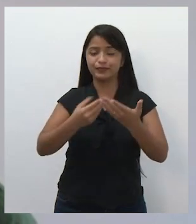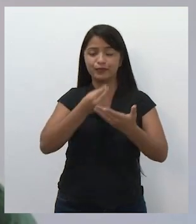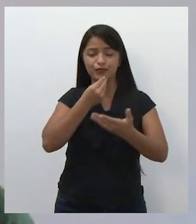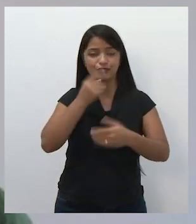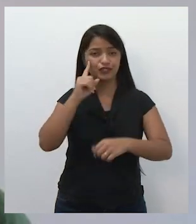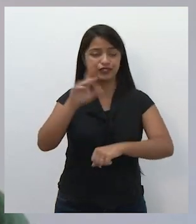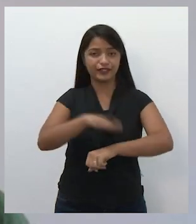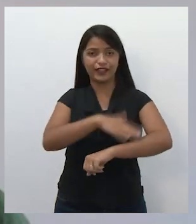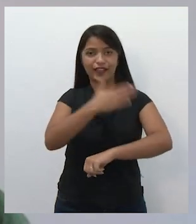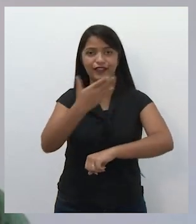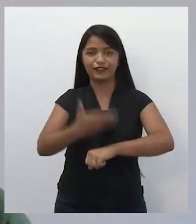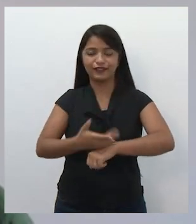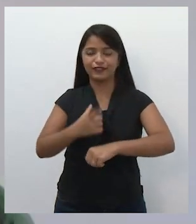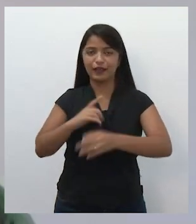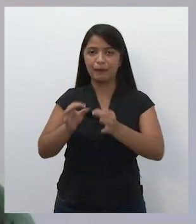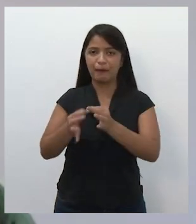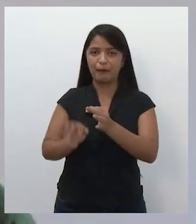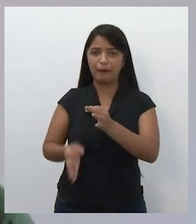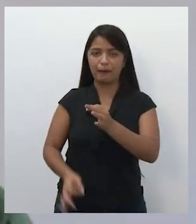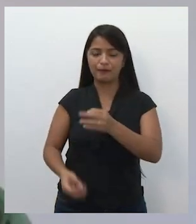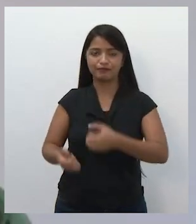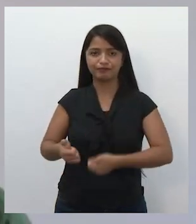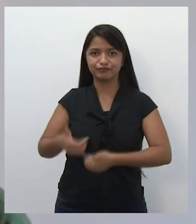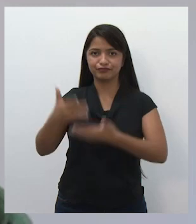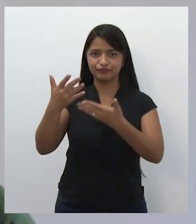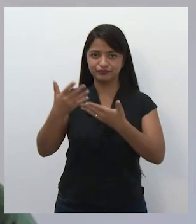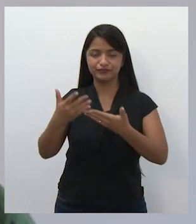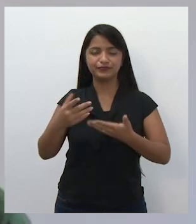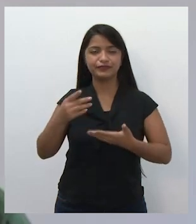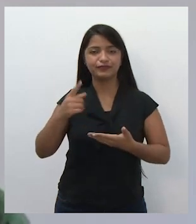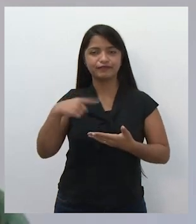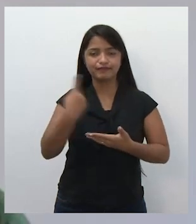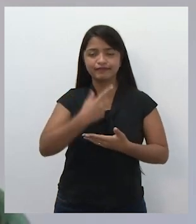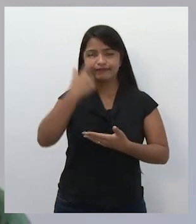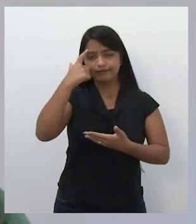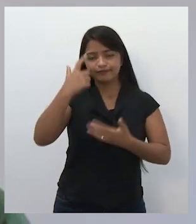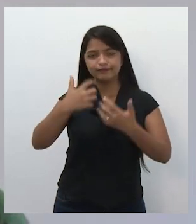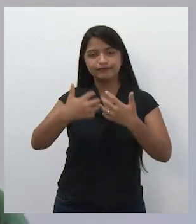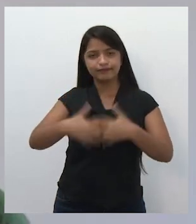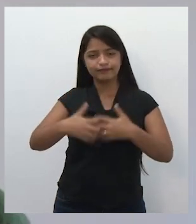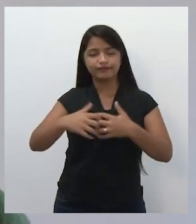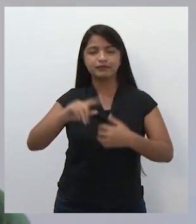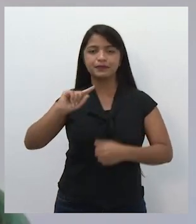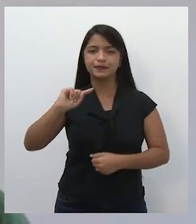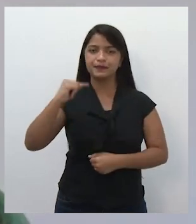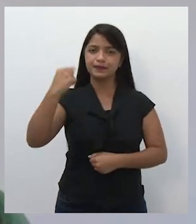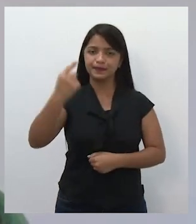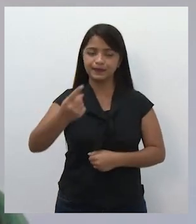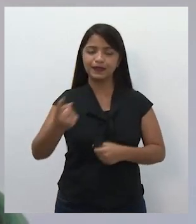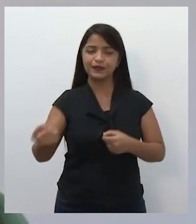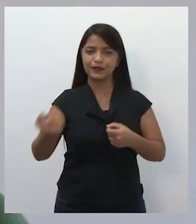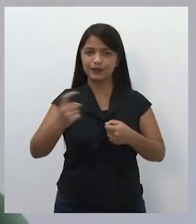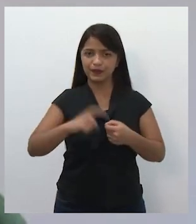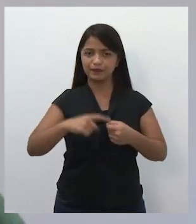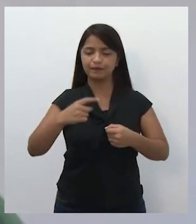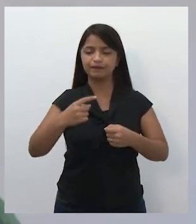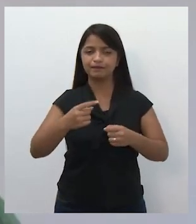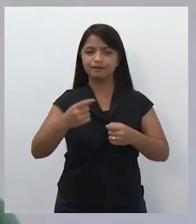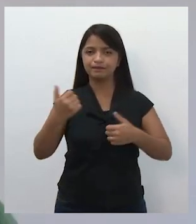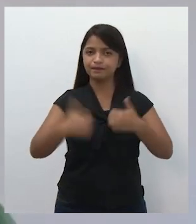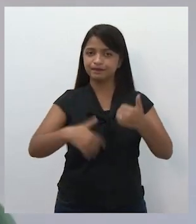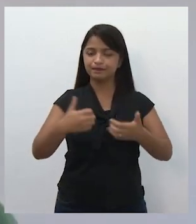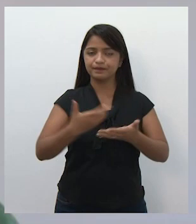muita coisa aqui que a gente vai repensar para depois nas outras, né? Já está colocando para os professores,